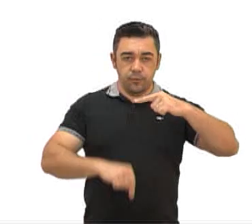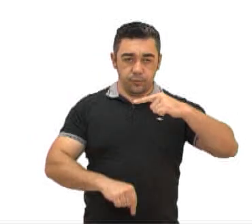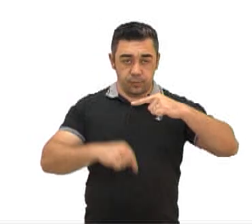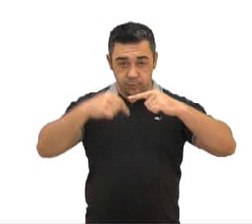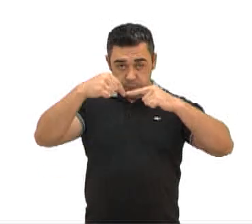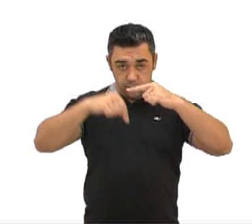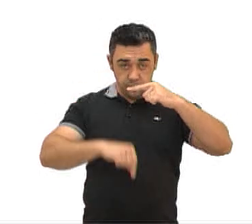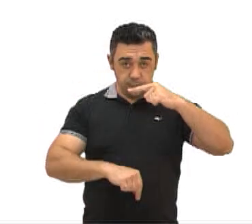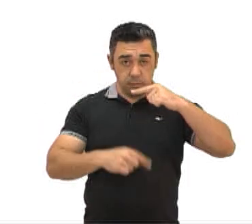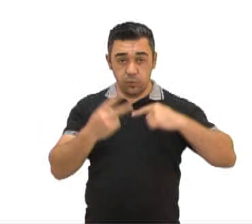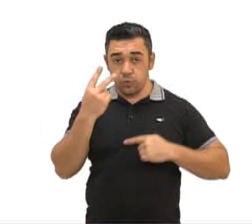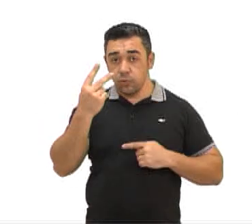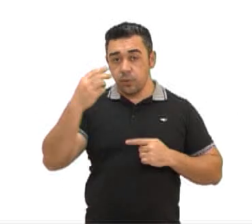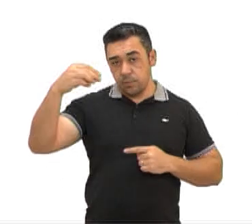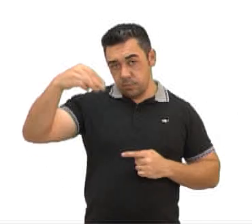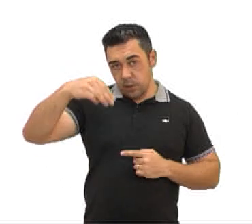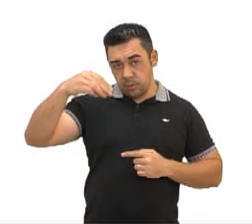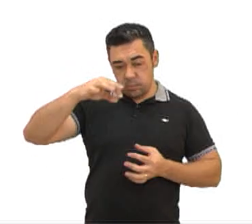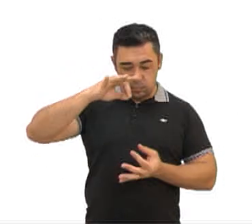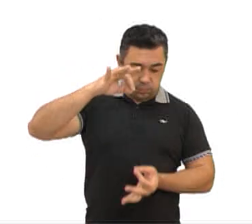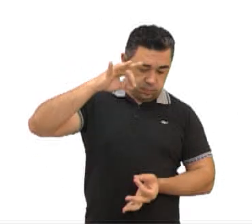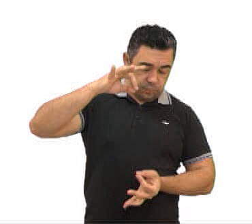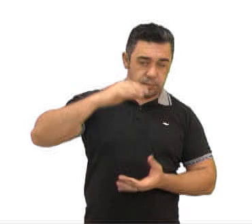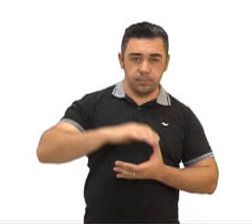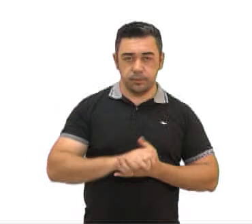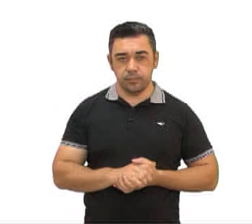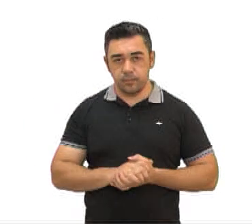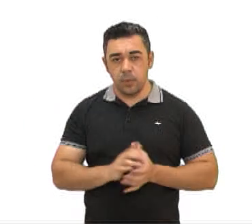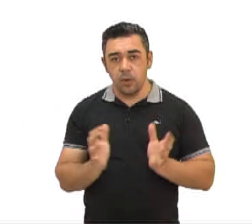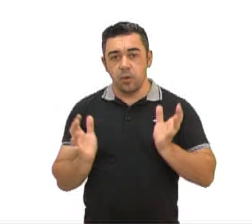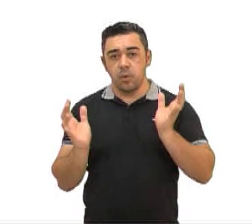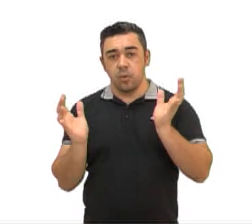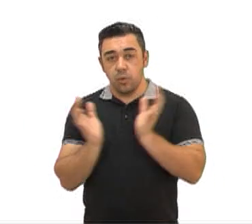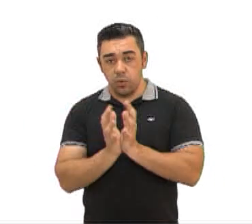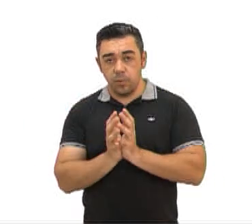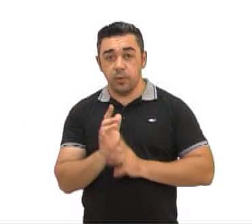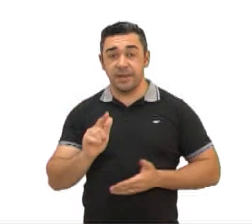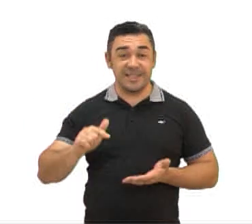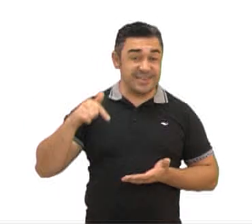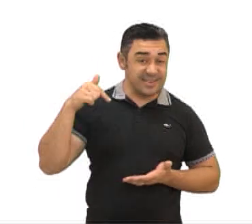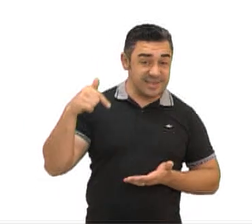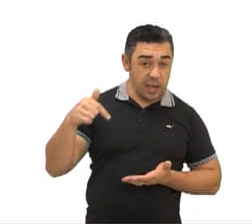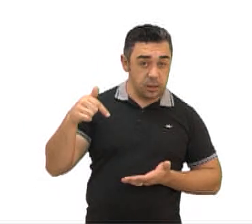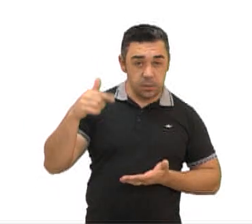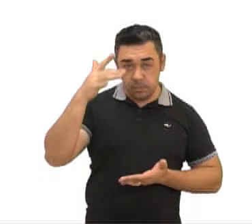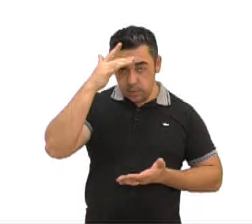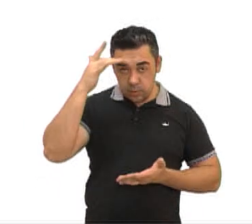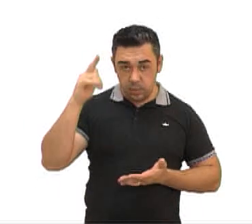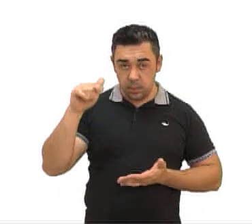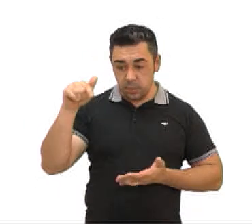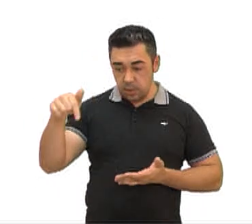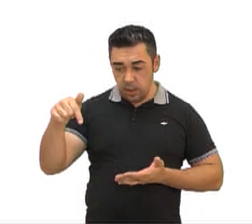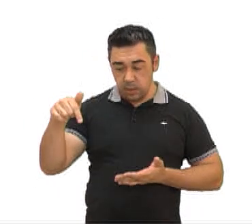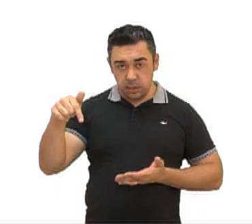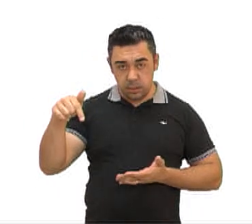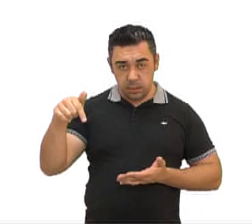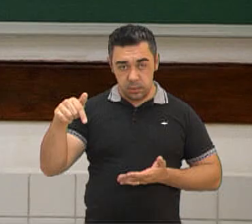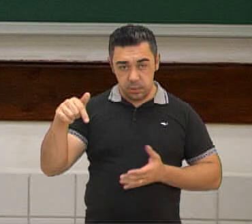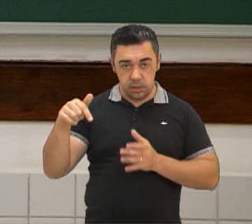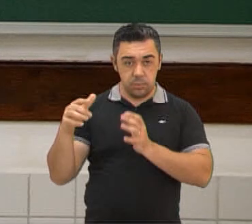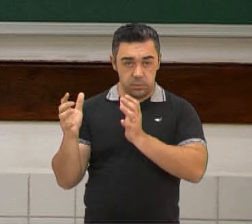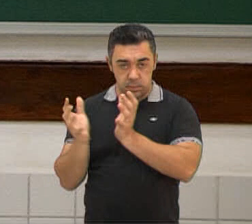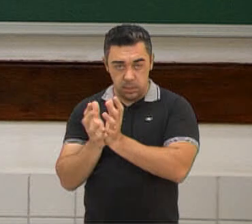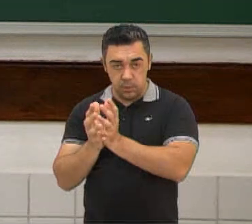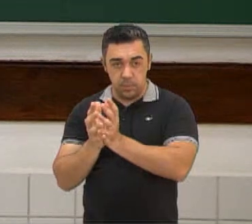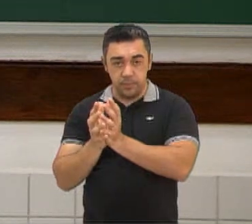de 2 metros. E a equipe é composta por 7 jogadores e mais 6 jogadores